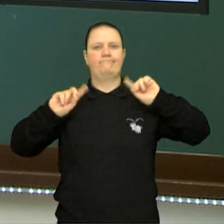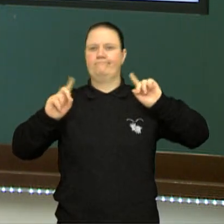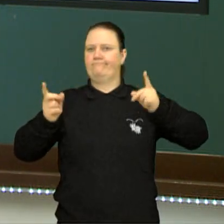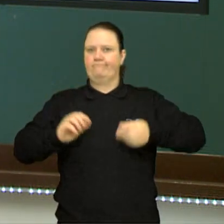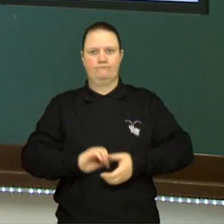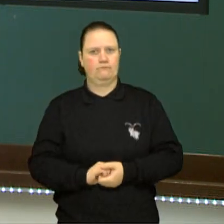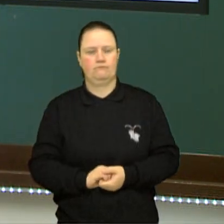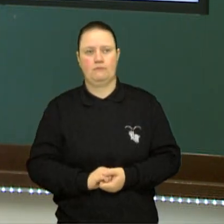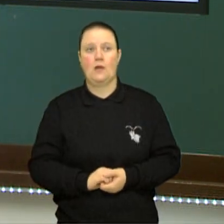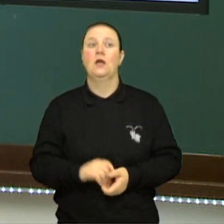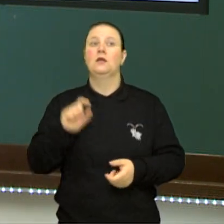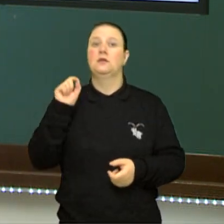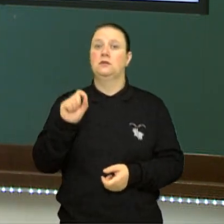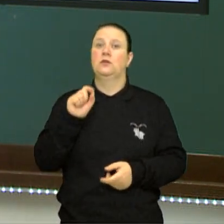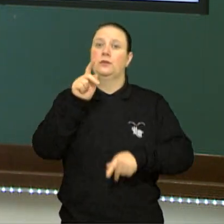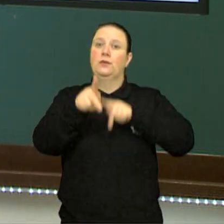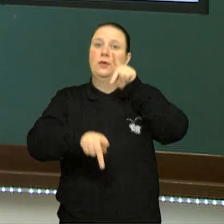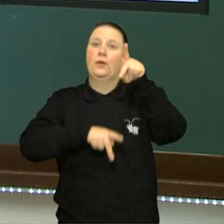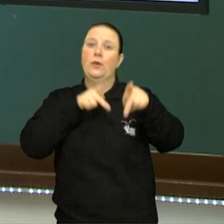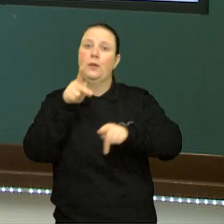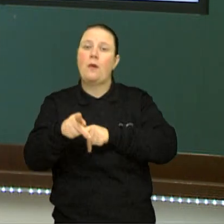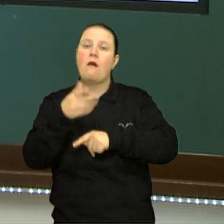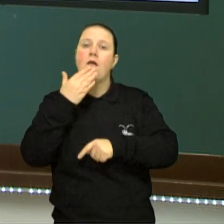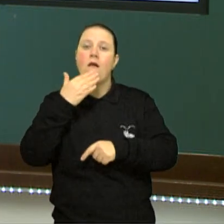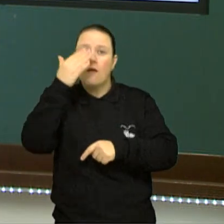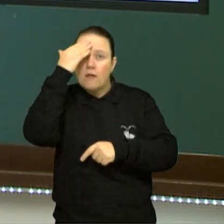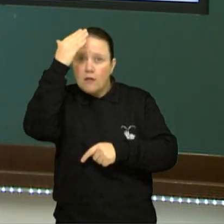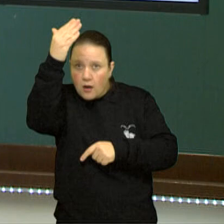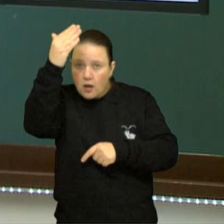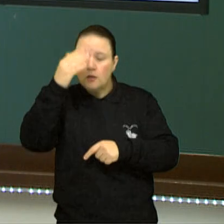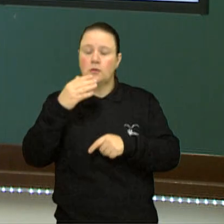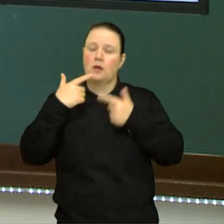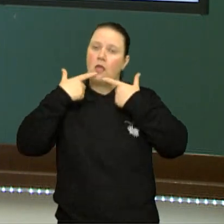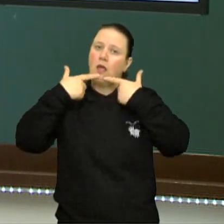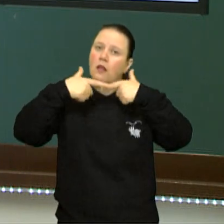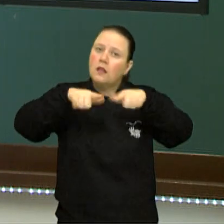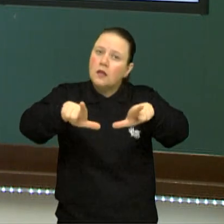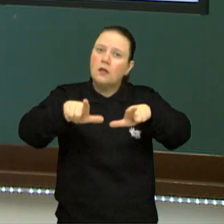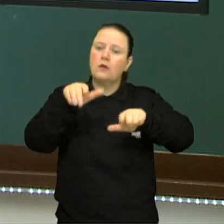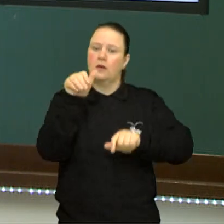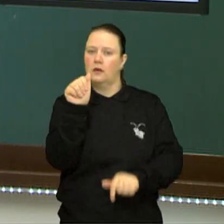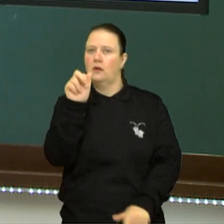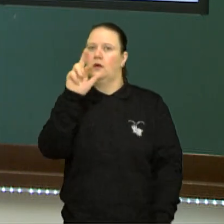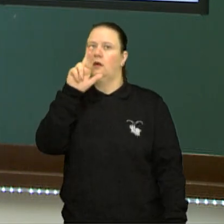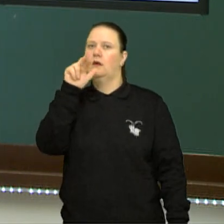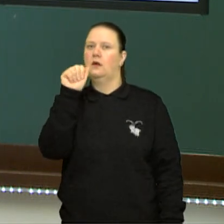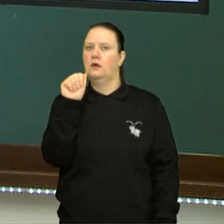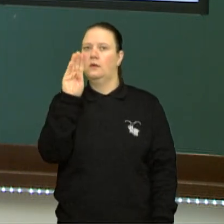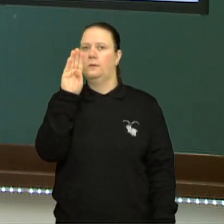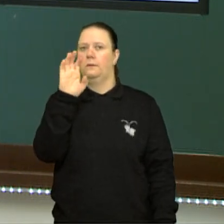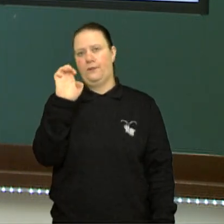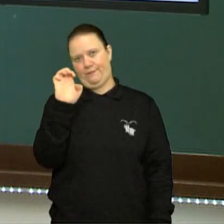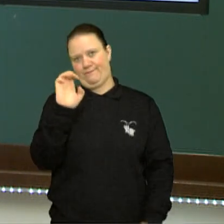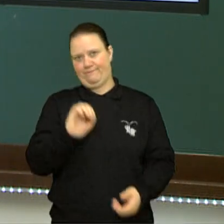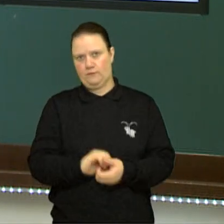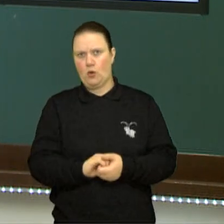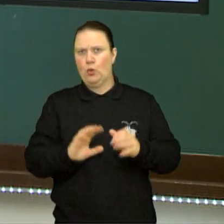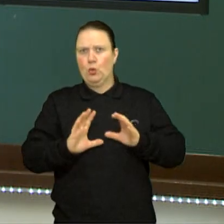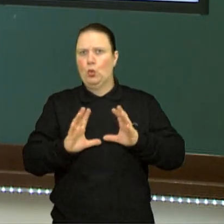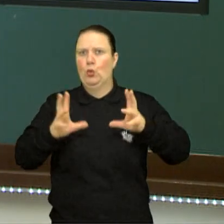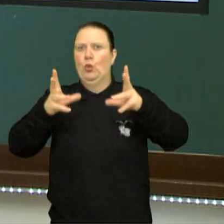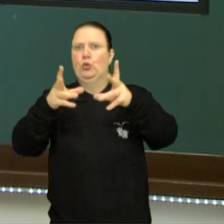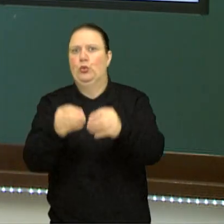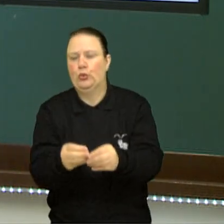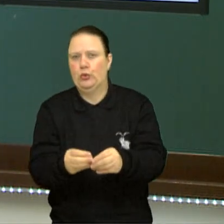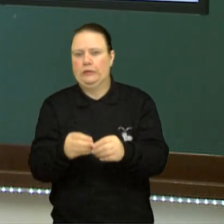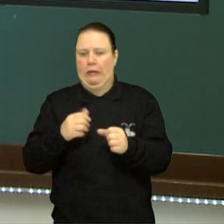aqueles que falam a língua árabe, tá? Então, todo mundo que fala a língua árabe são povos árabes, não exatamente todos que seguem o Islã.